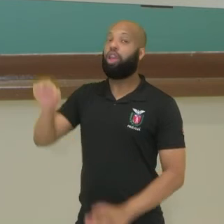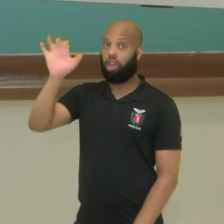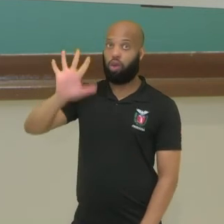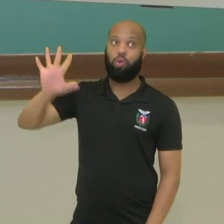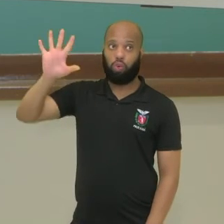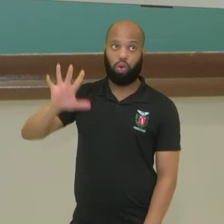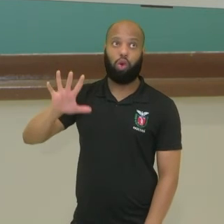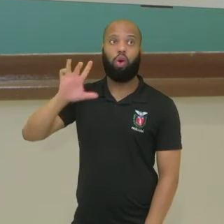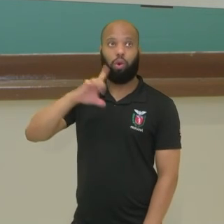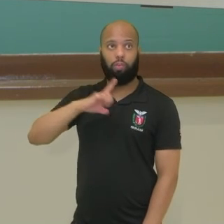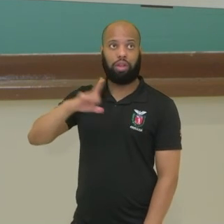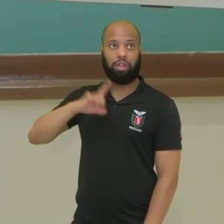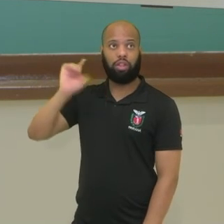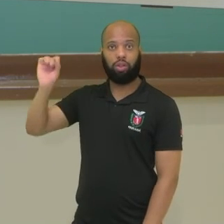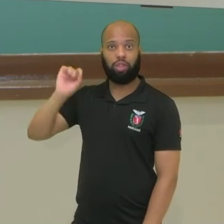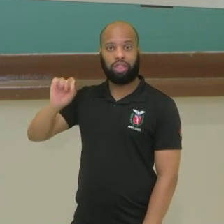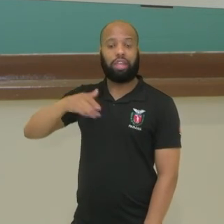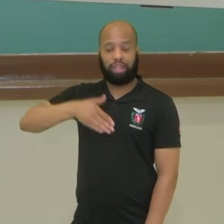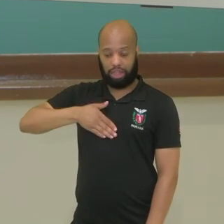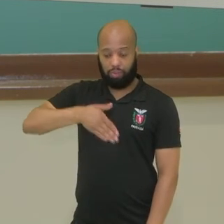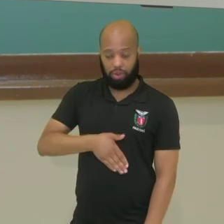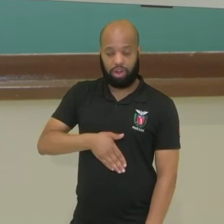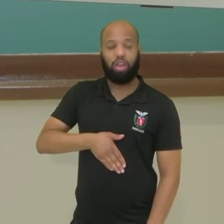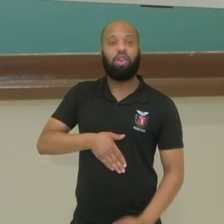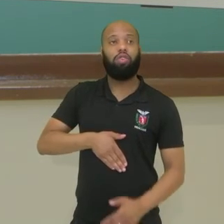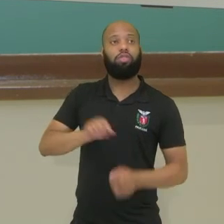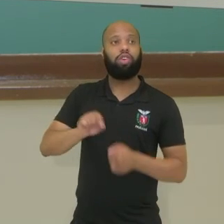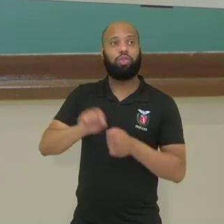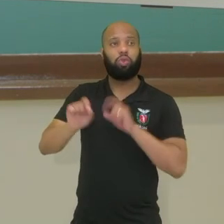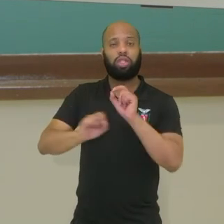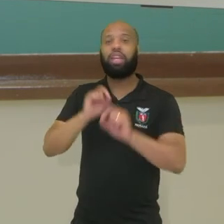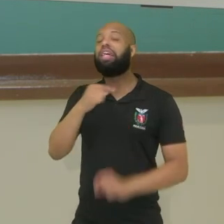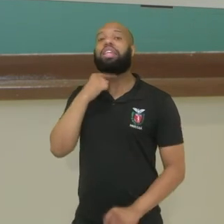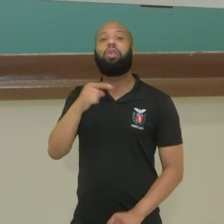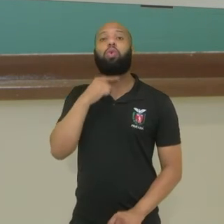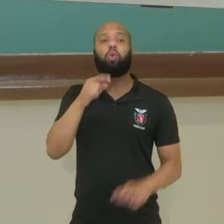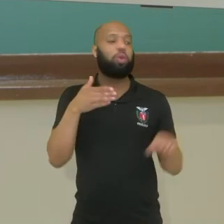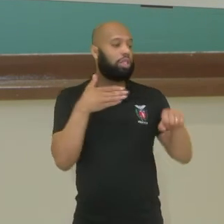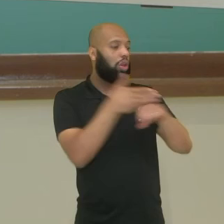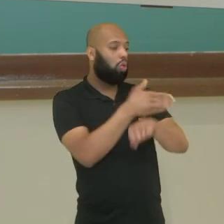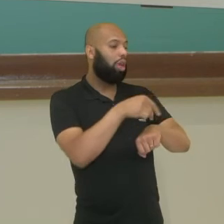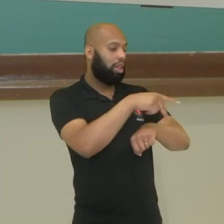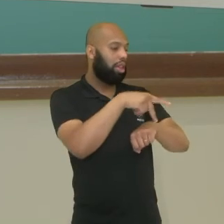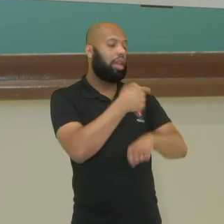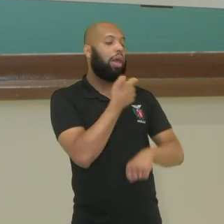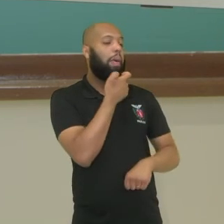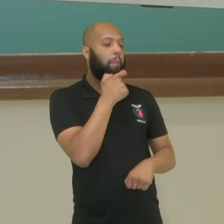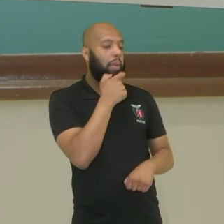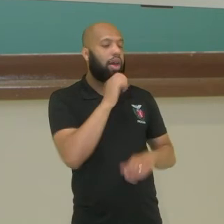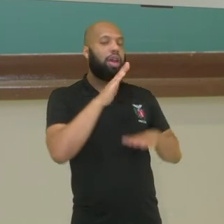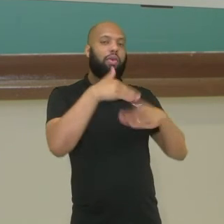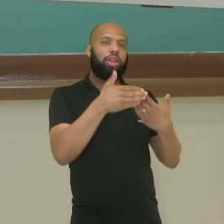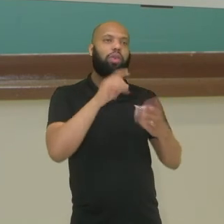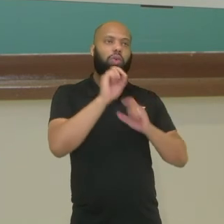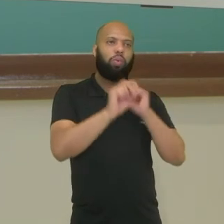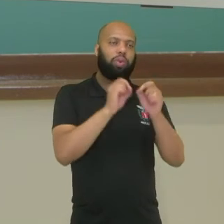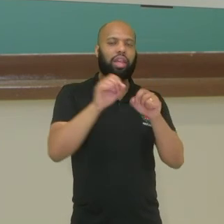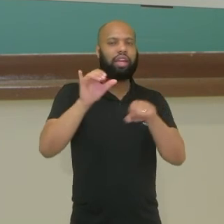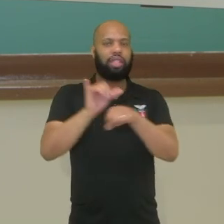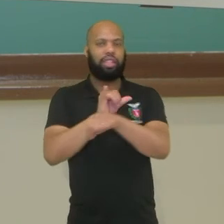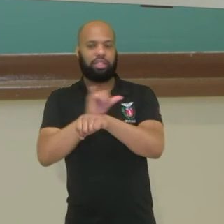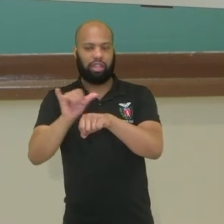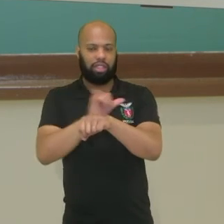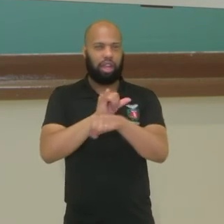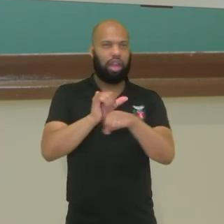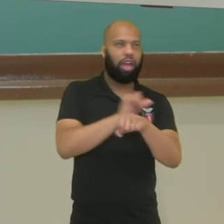bloqueio continental. Napoleão Bonaparte não conseguiu invadir a Inglaterra, então ele parte para uma estratégia